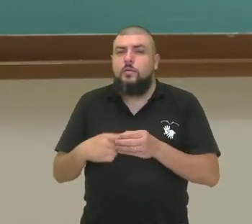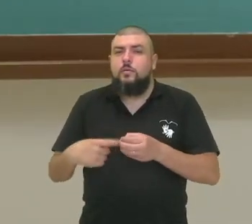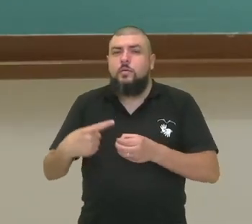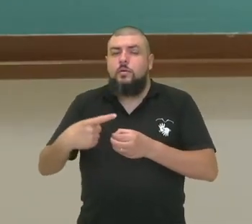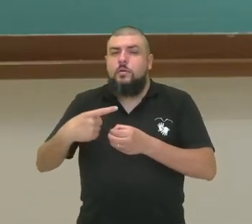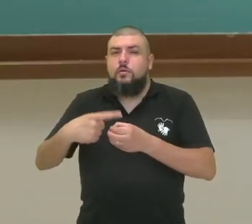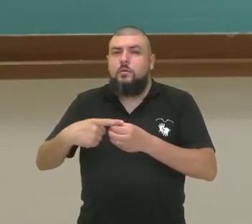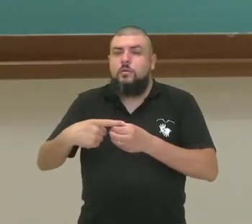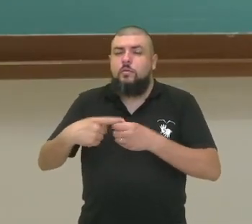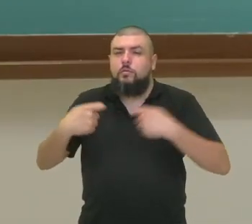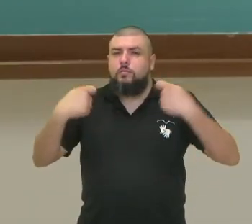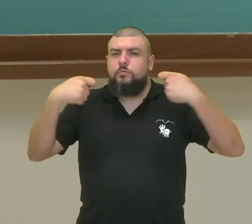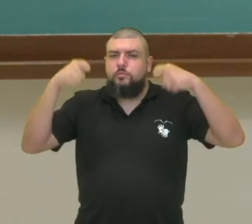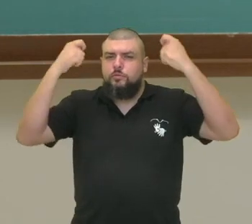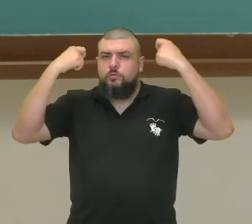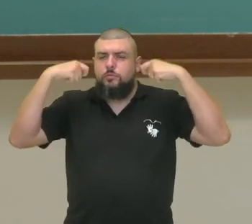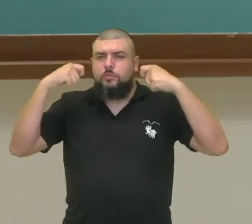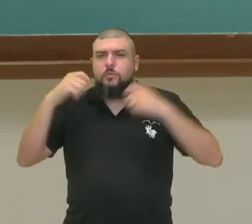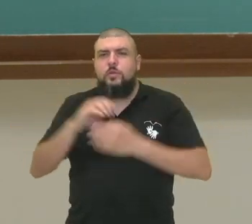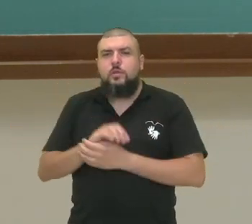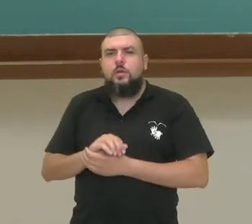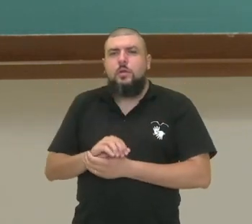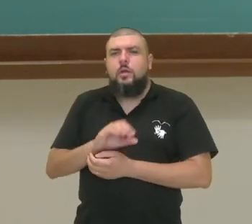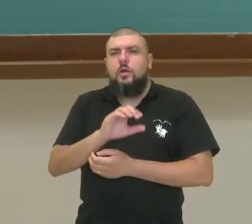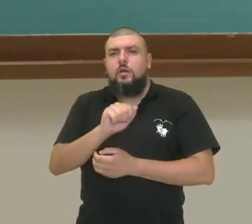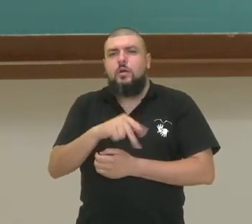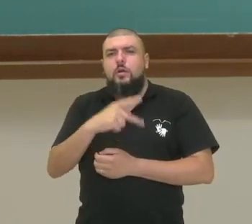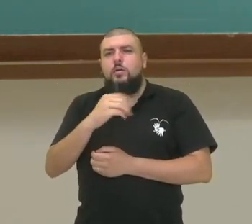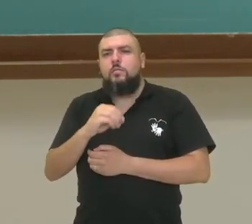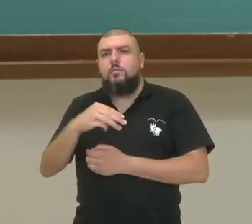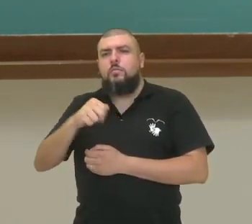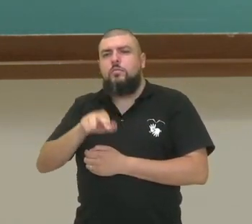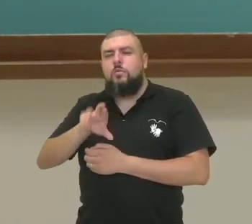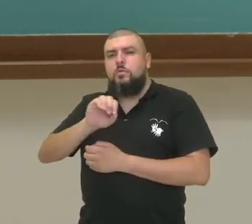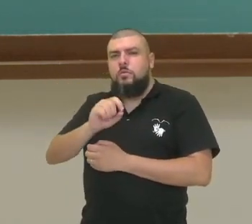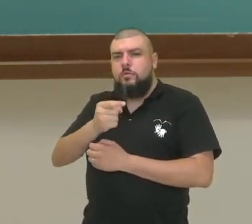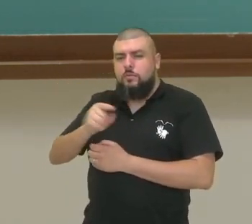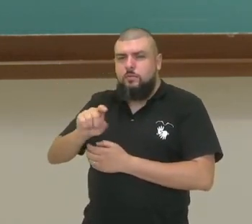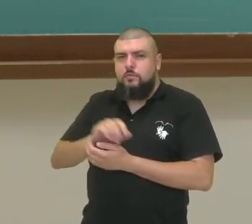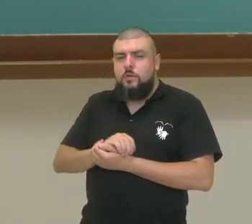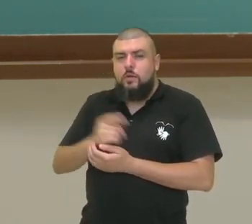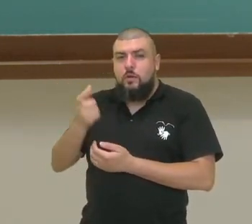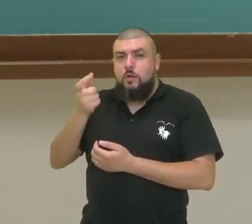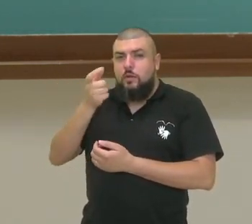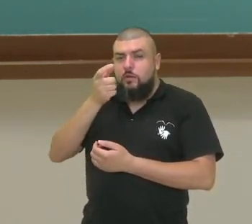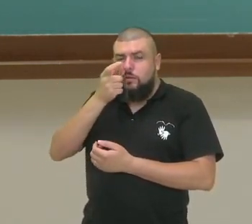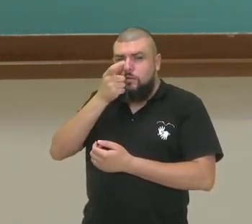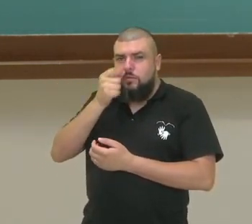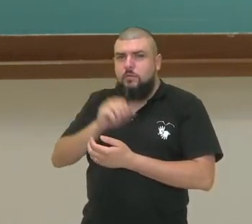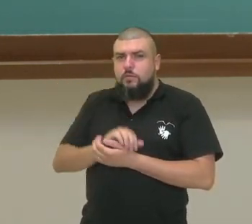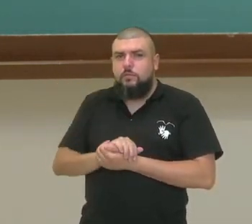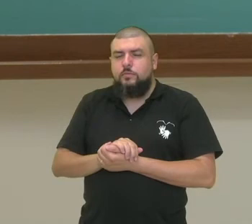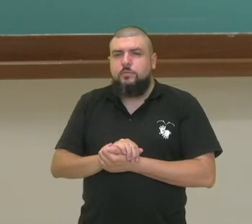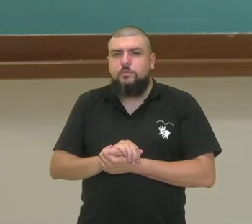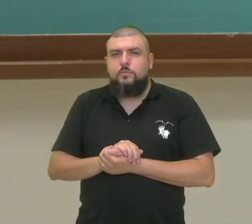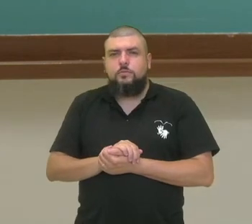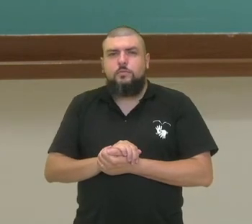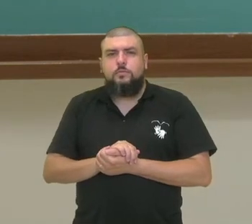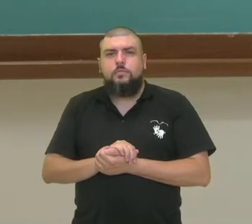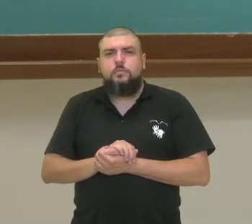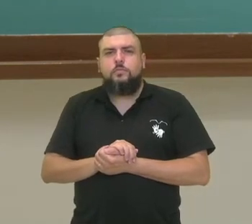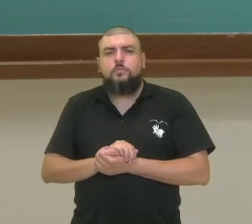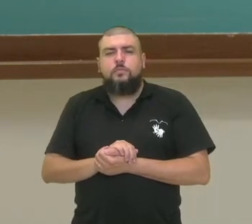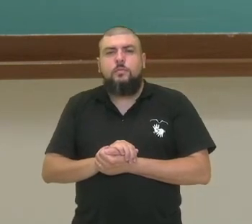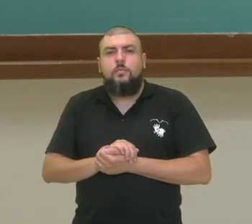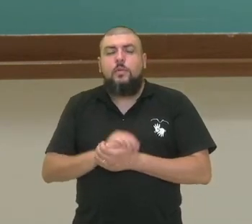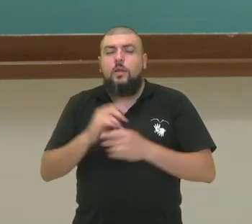vocês podem ouvir o hino de Campo Mourão apontando o celular aí para o QR Code que vai aparecer na sua tela. Esse hino